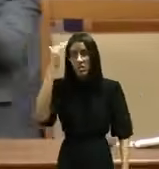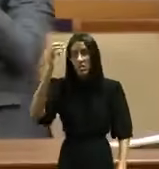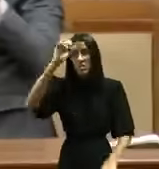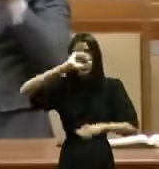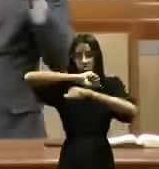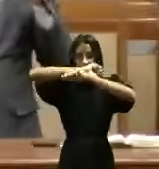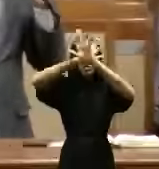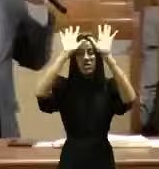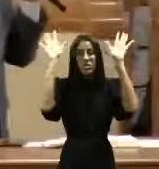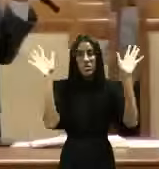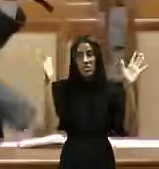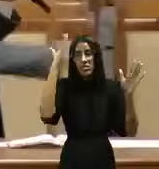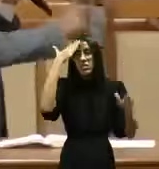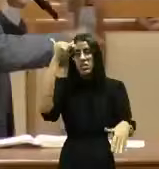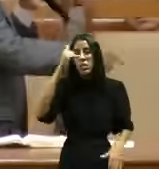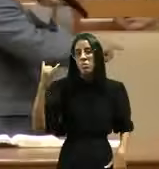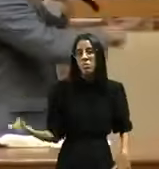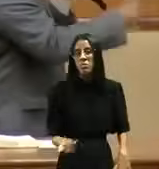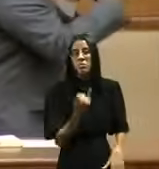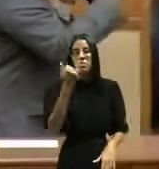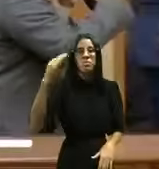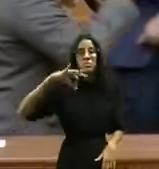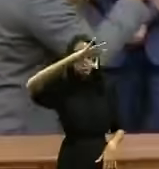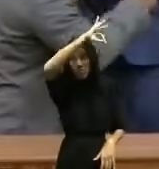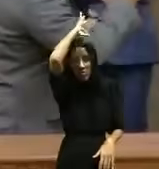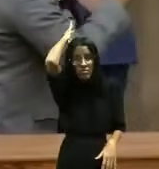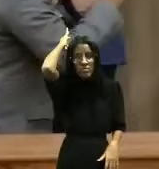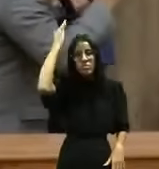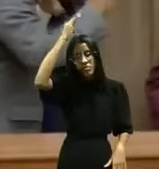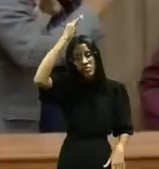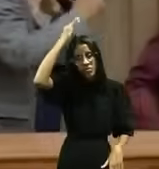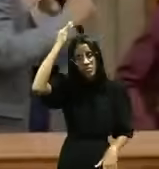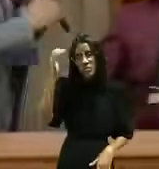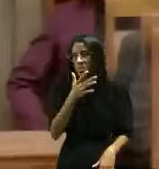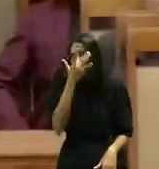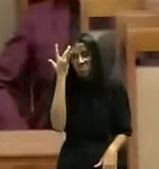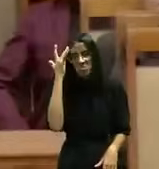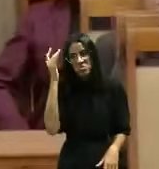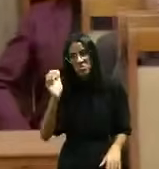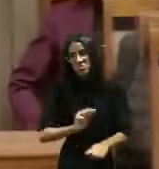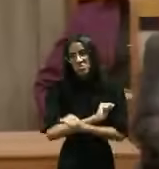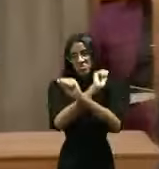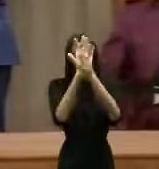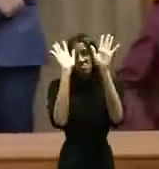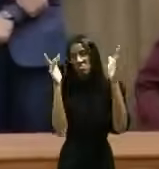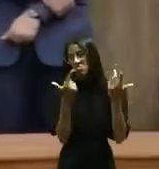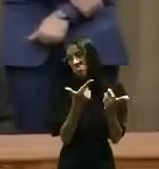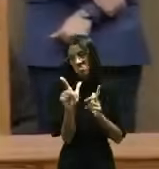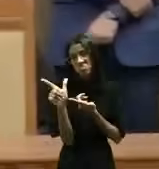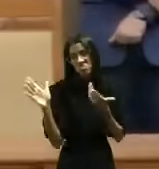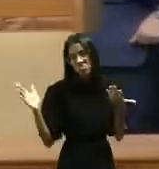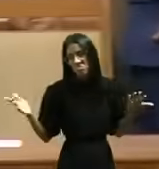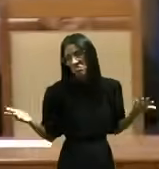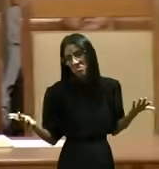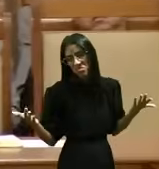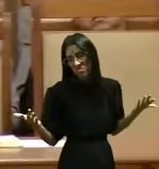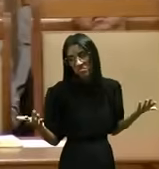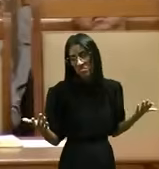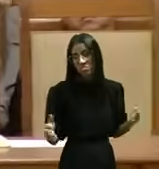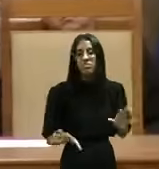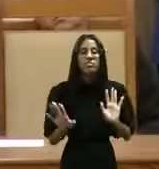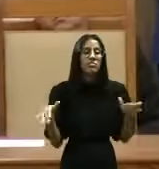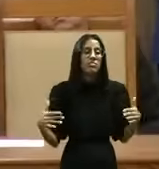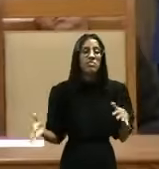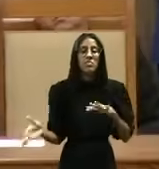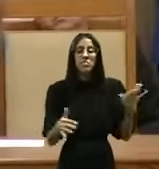riqueza espiritual quem não tem não sabe de nada olha eu vou só te mostrar tem Muitas igrejas que